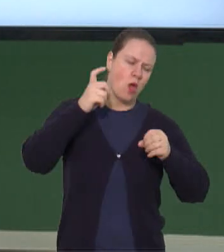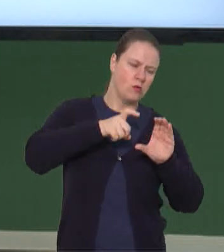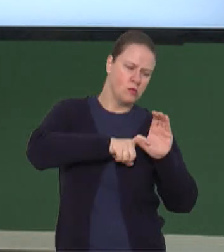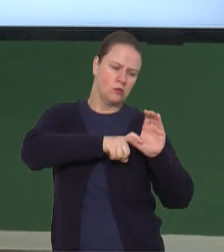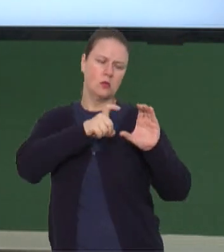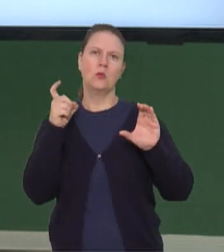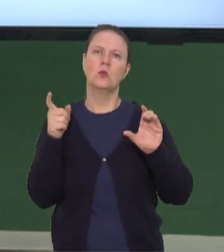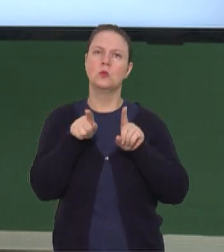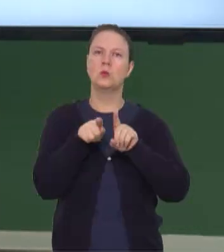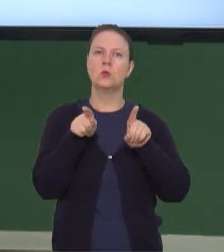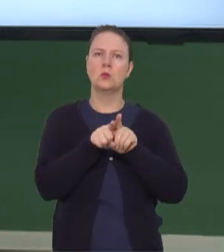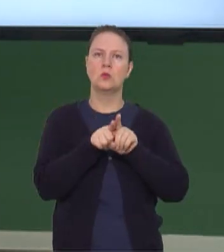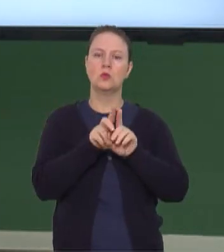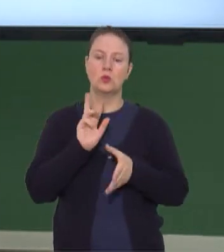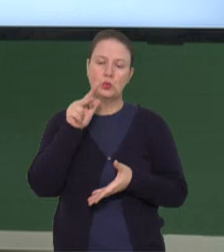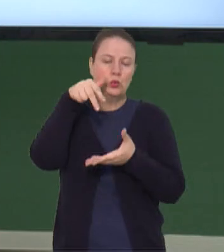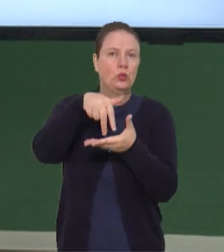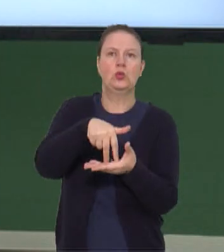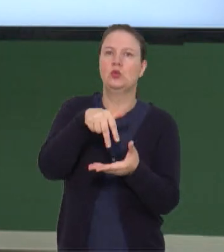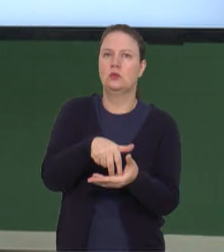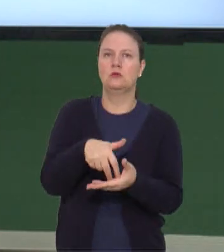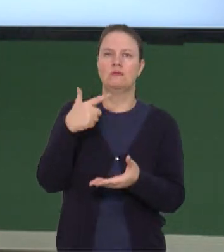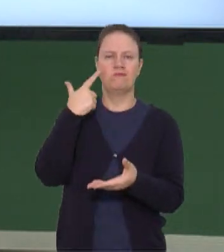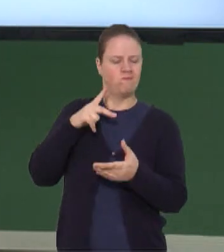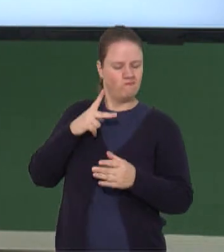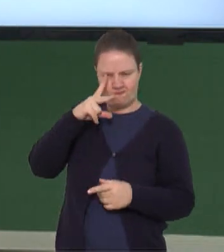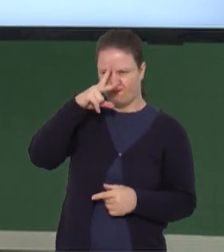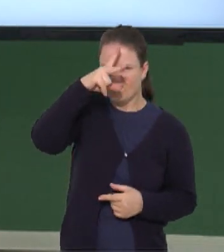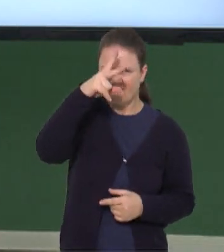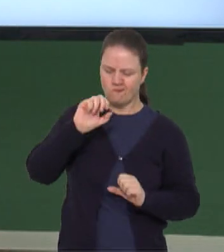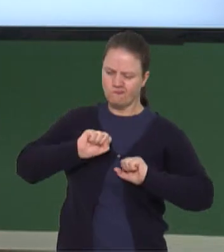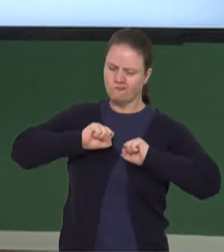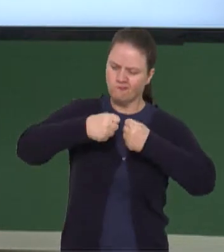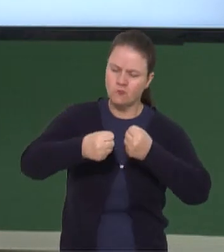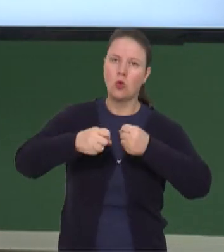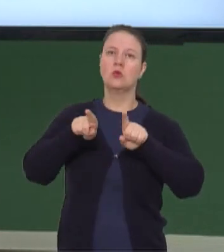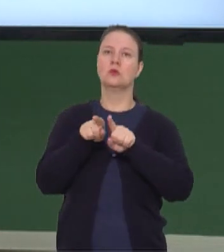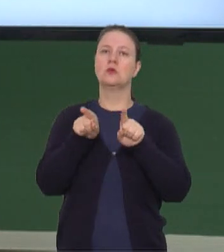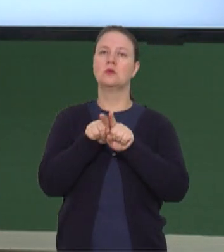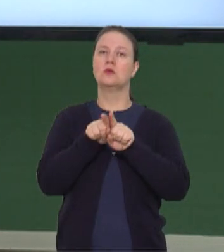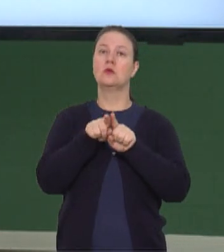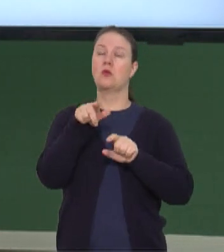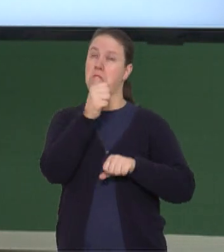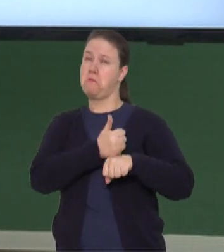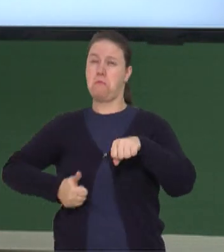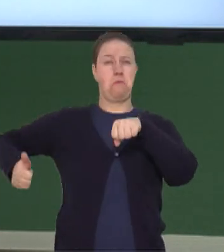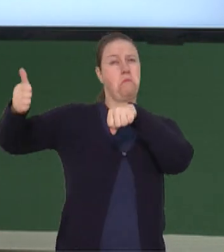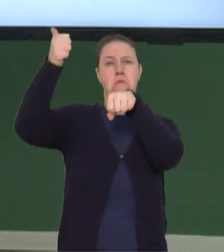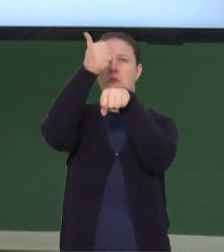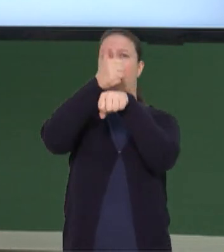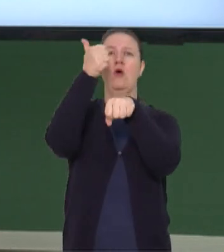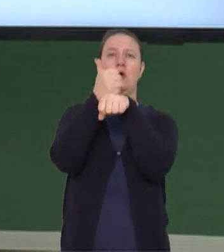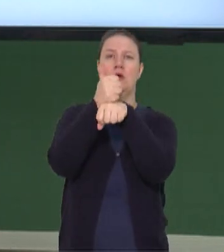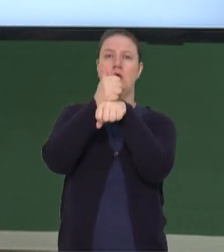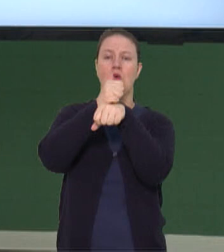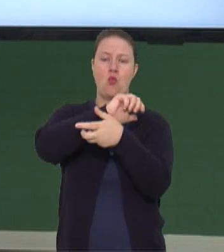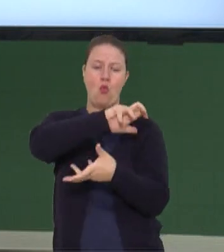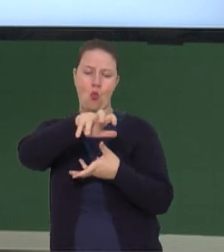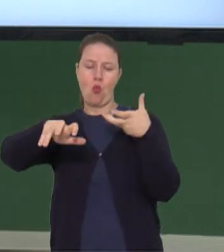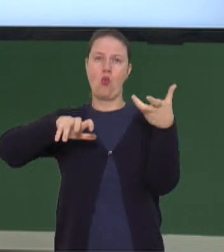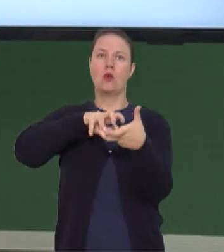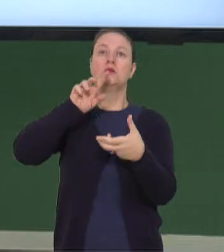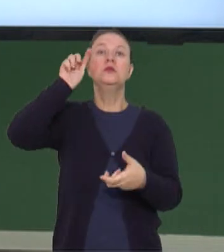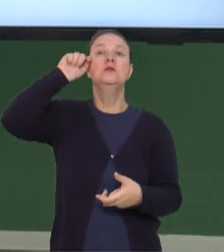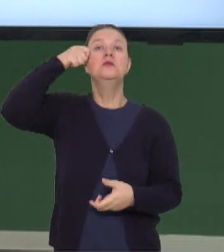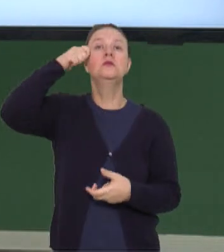Né, líder do levante dos escravizados, ganhou força, poder na rebelião, é considerado o maior revolucionário negro das Américas. Então ele